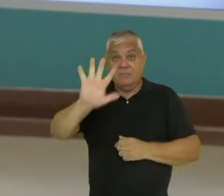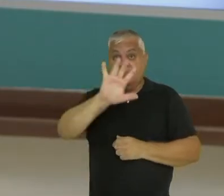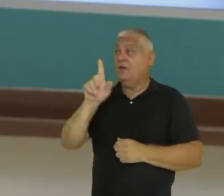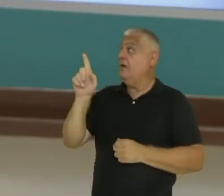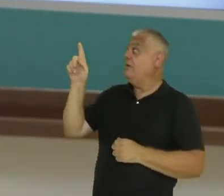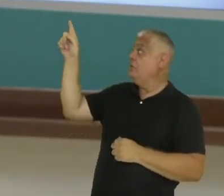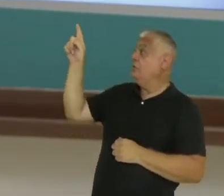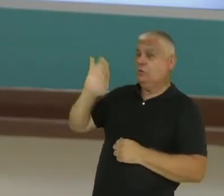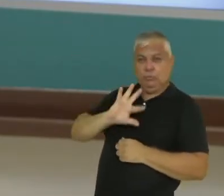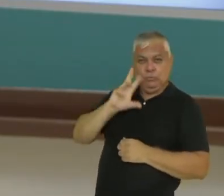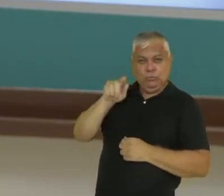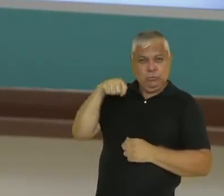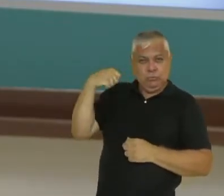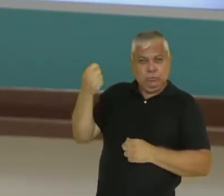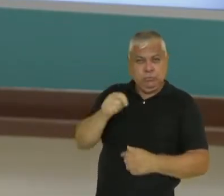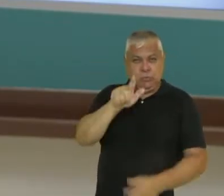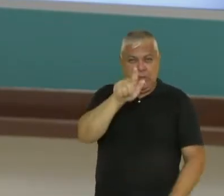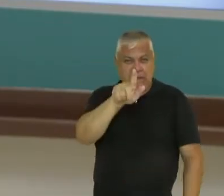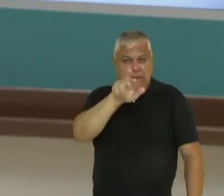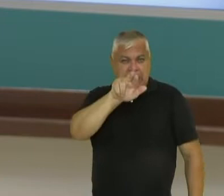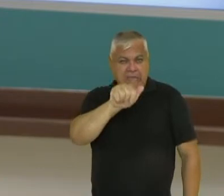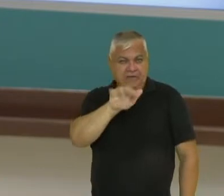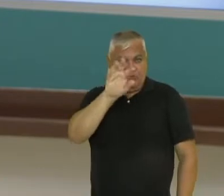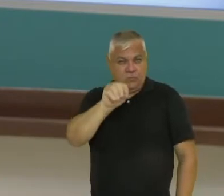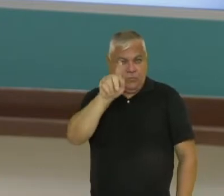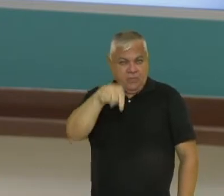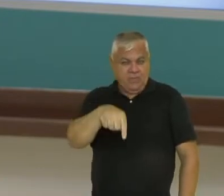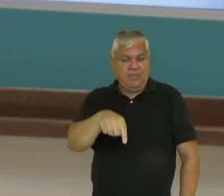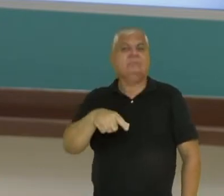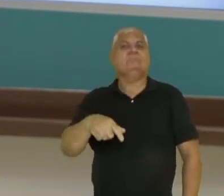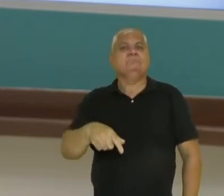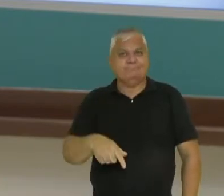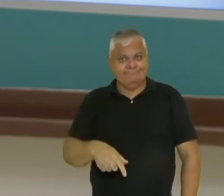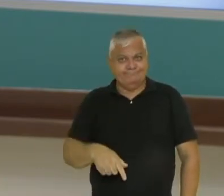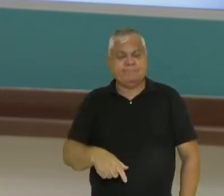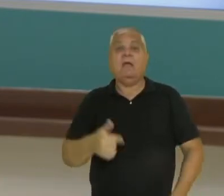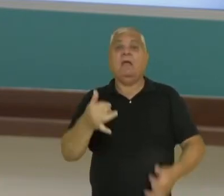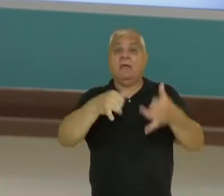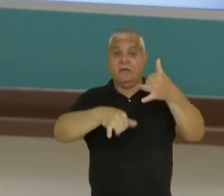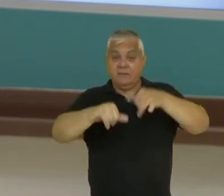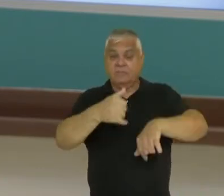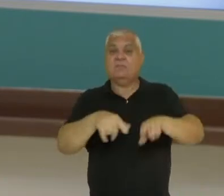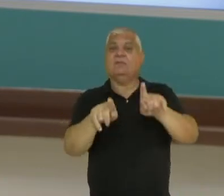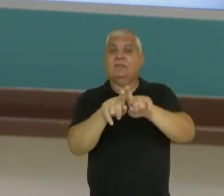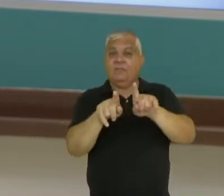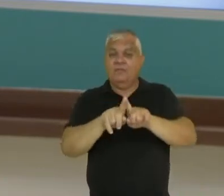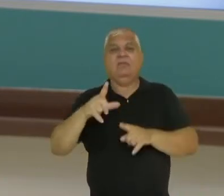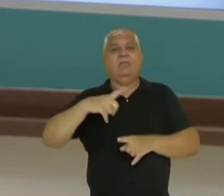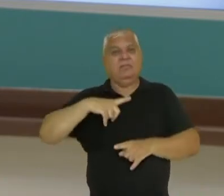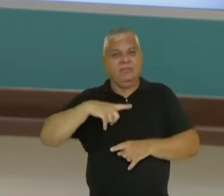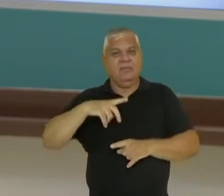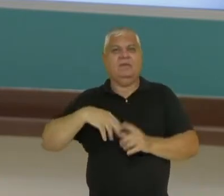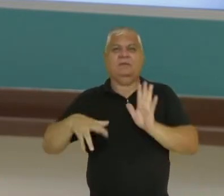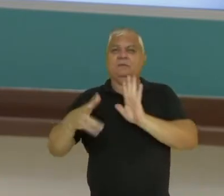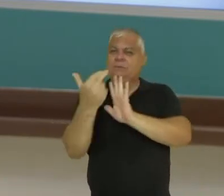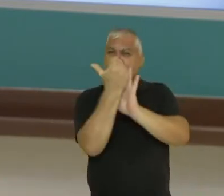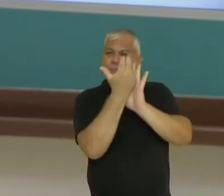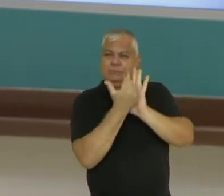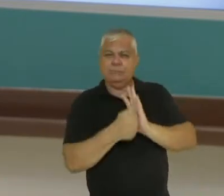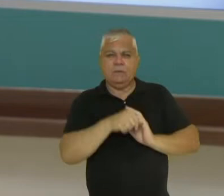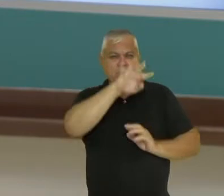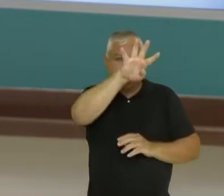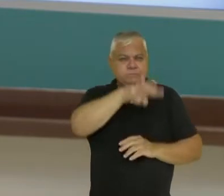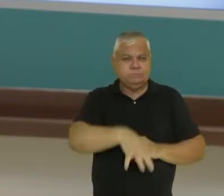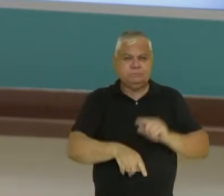gráficas? Então, a gente tem gráficos em muitas áreas da nossa vida. Na química não é diferente. Como na química a gente produz muitos